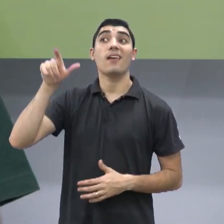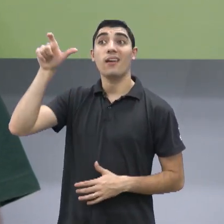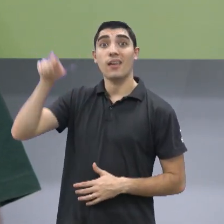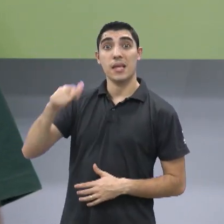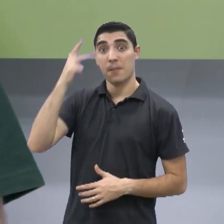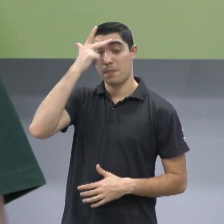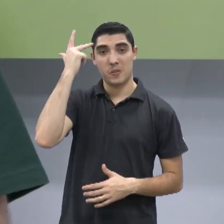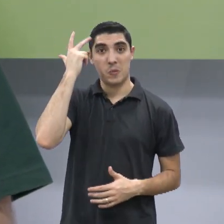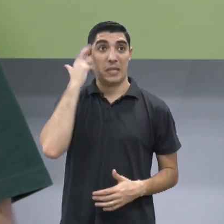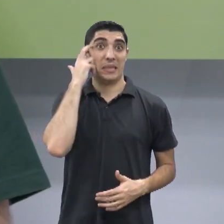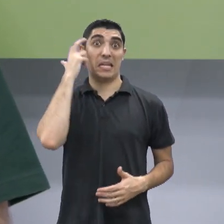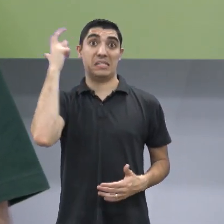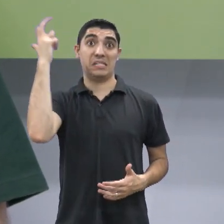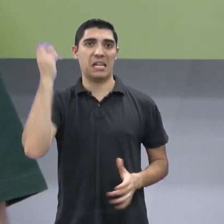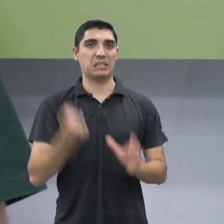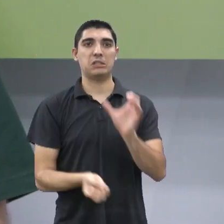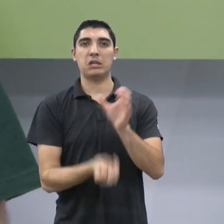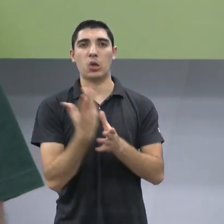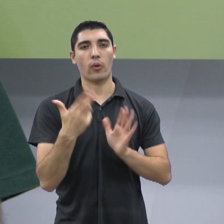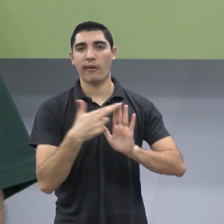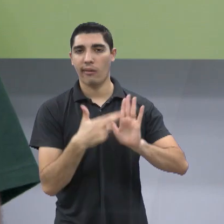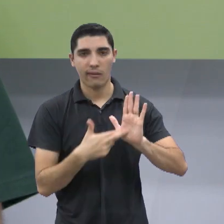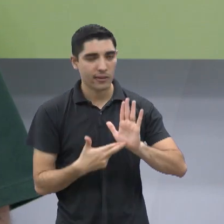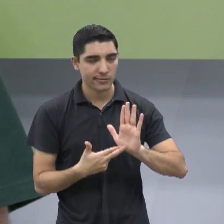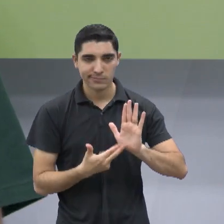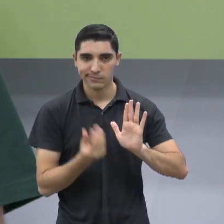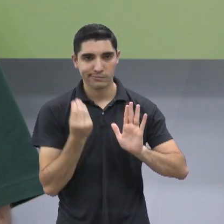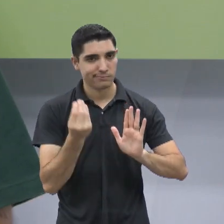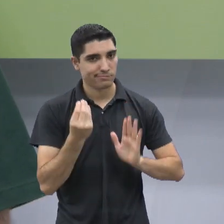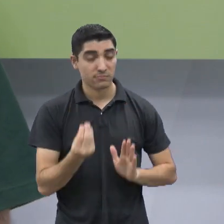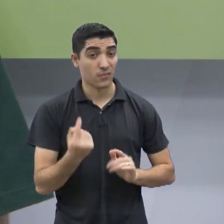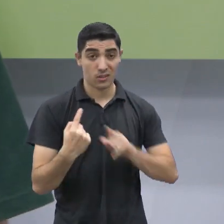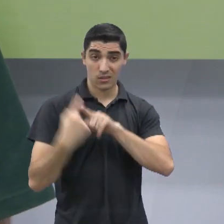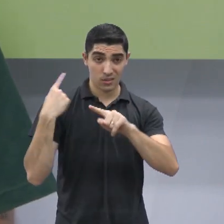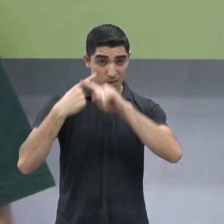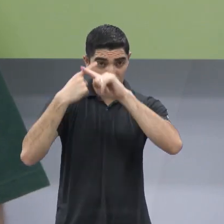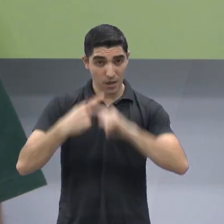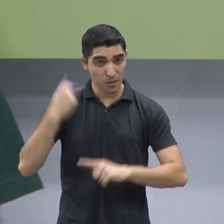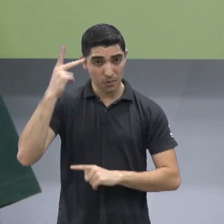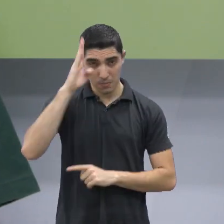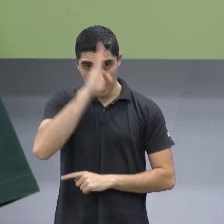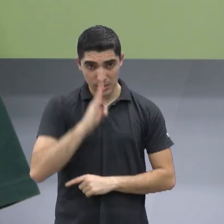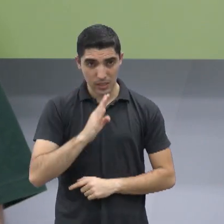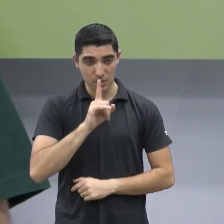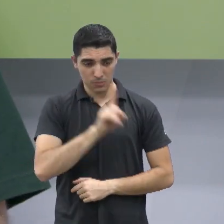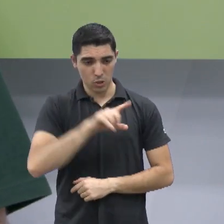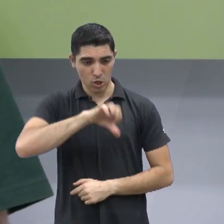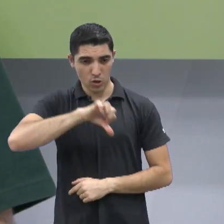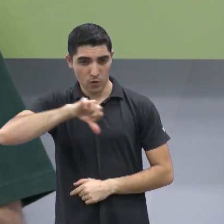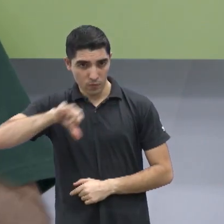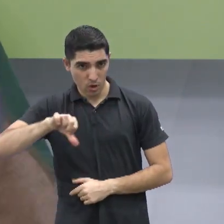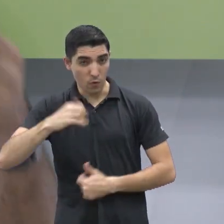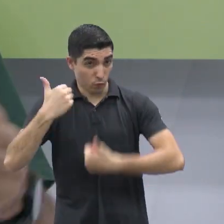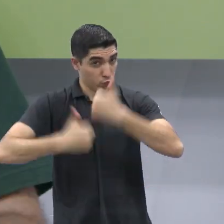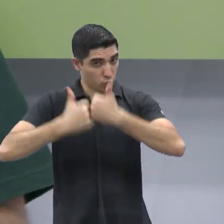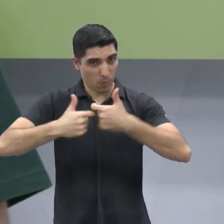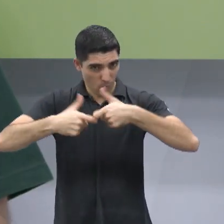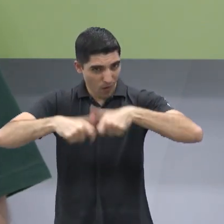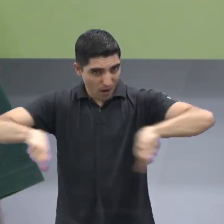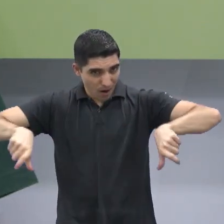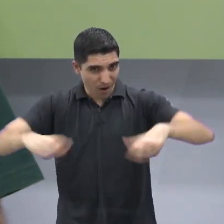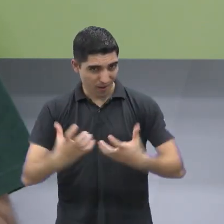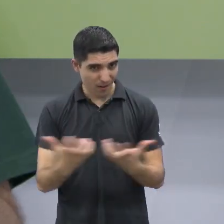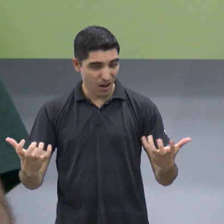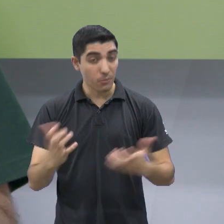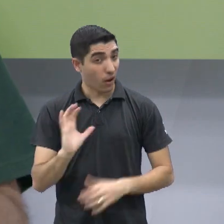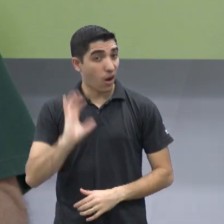criou esse regulamento, né? Já não deu certo no Campeonato Brasileiro de 99, que existiu isso de futebol de campo. E agora o